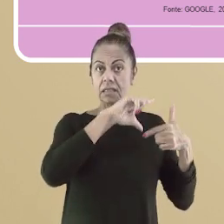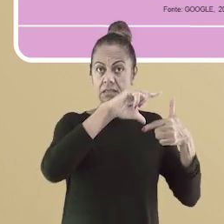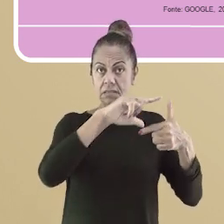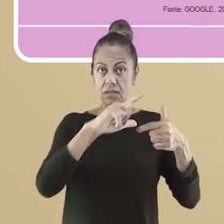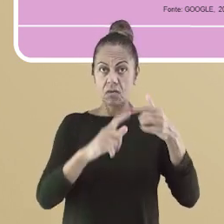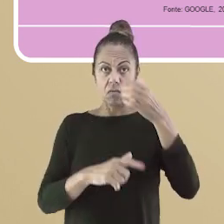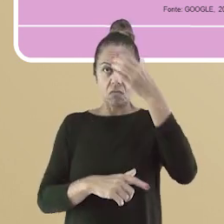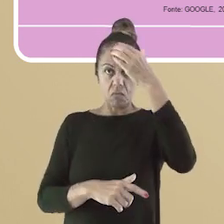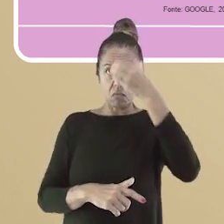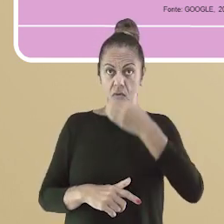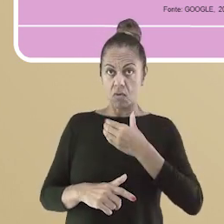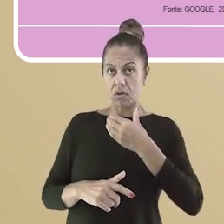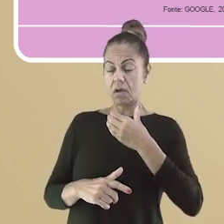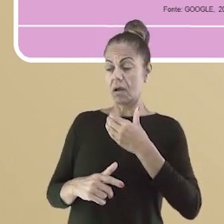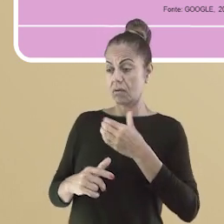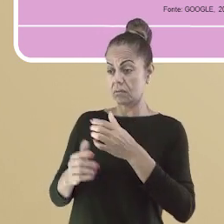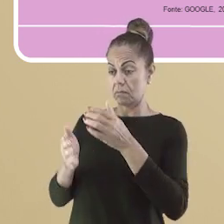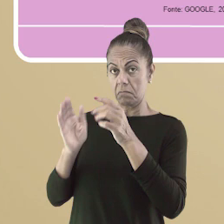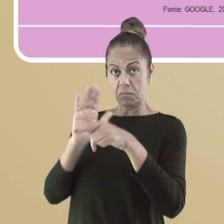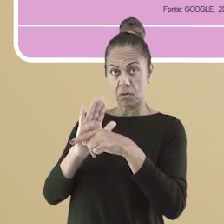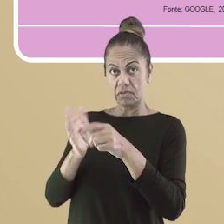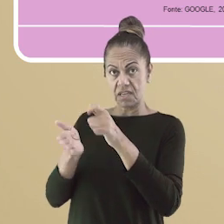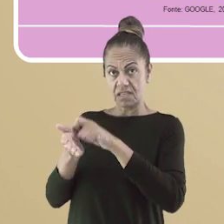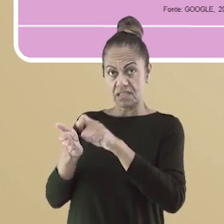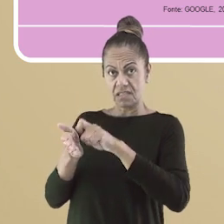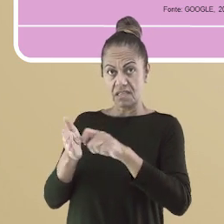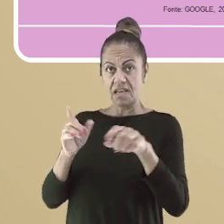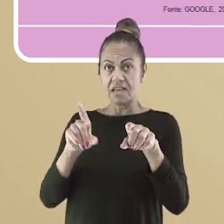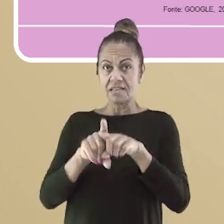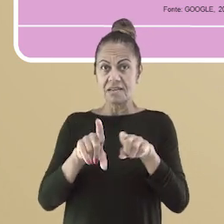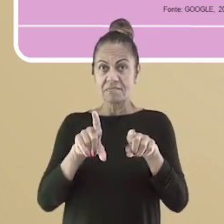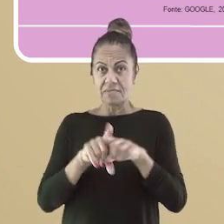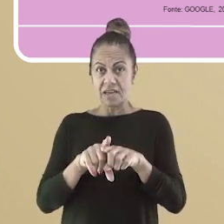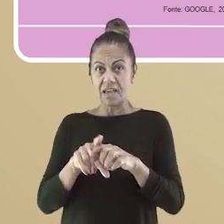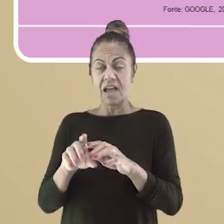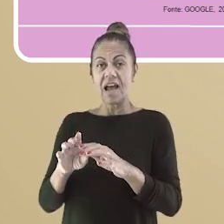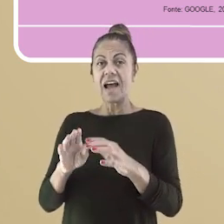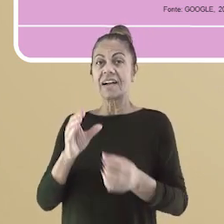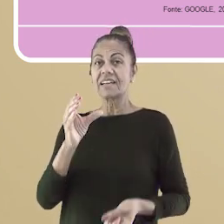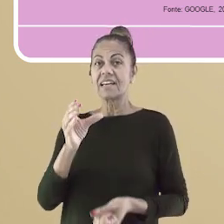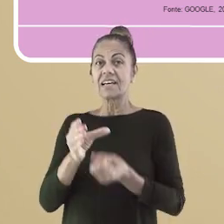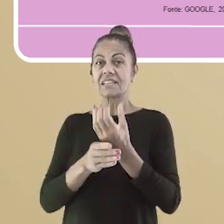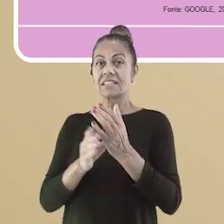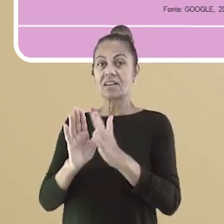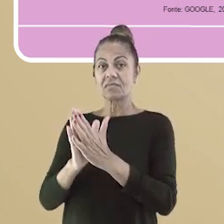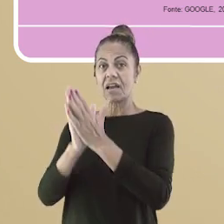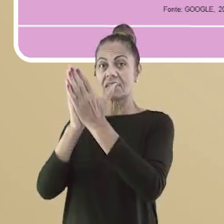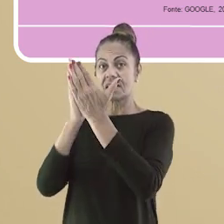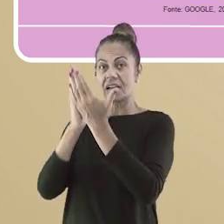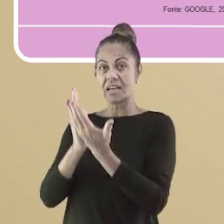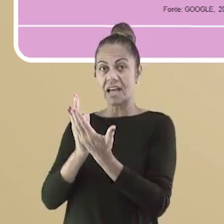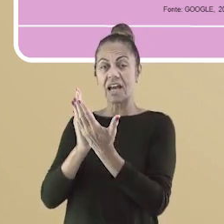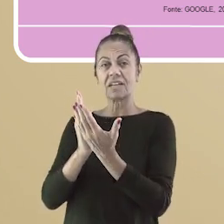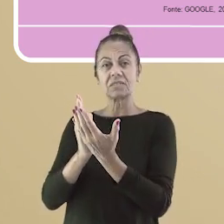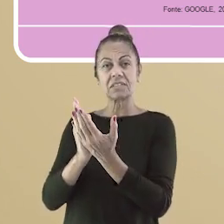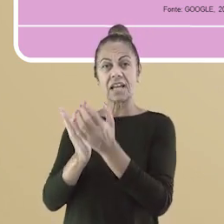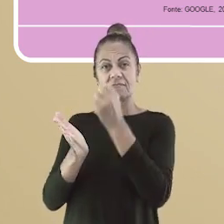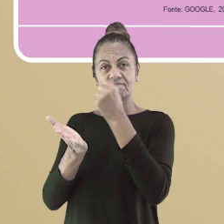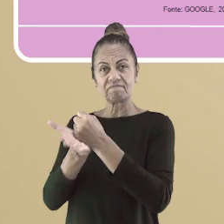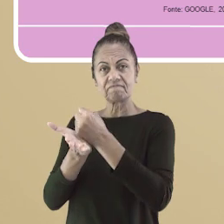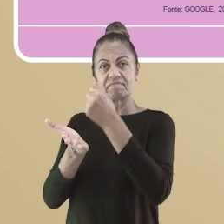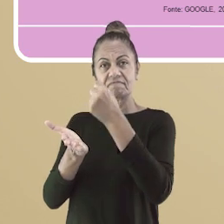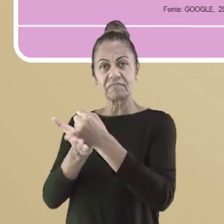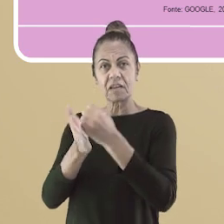da tradição oral para a escrita e a criação da prensa por Gutenberg. A escrita é mais uma forma